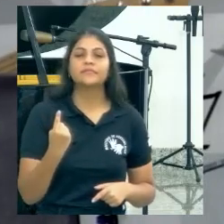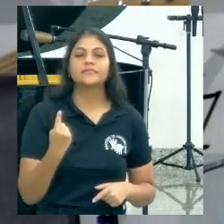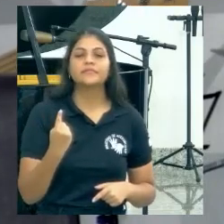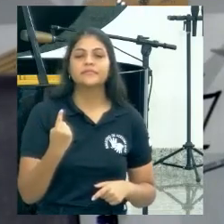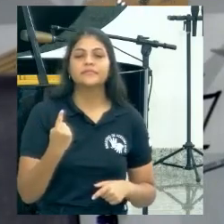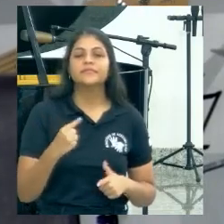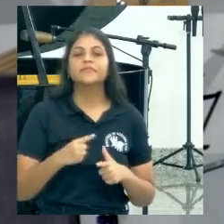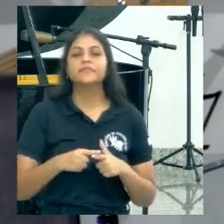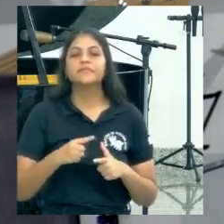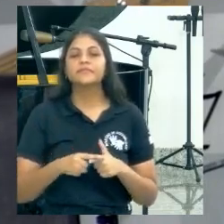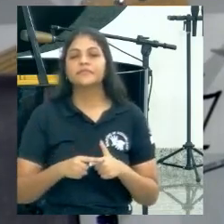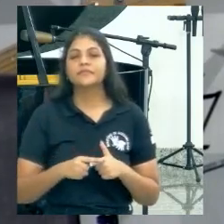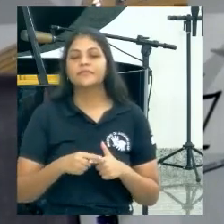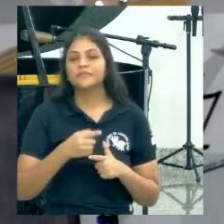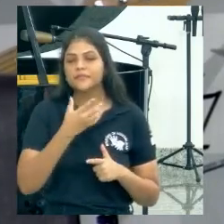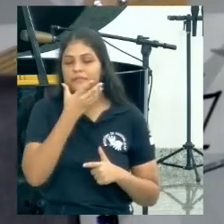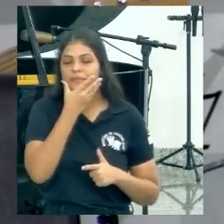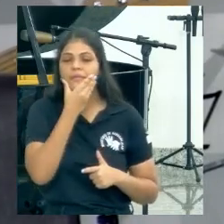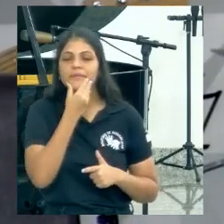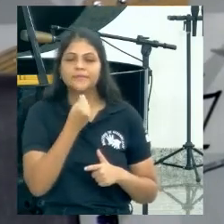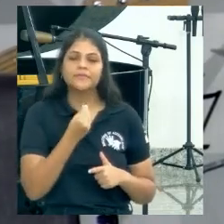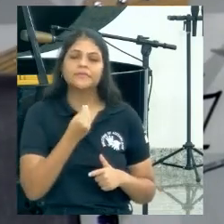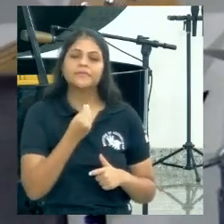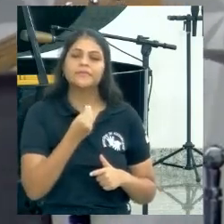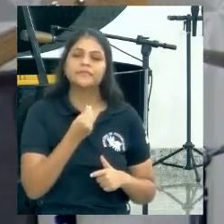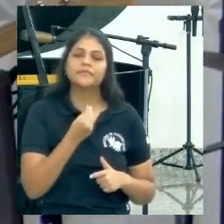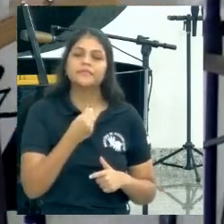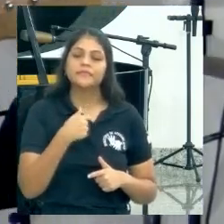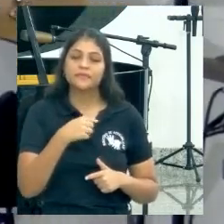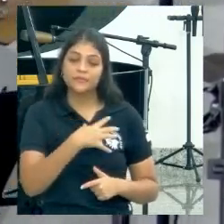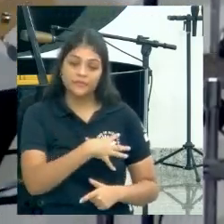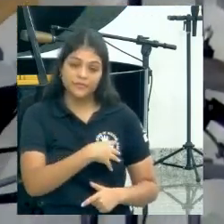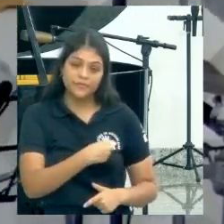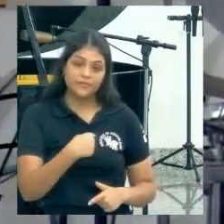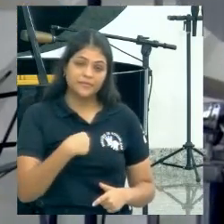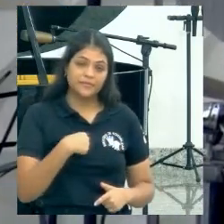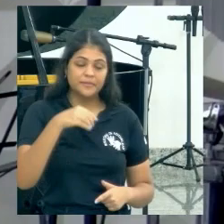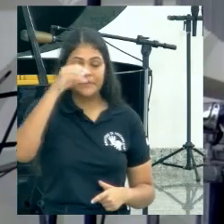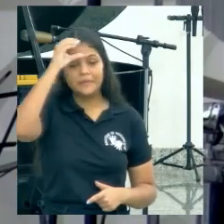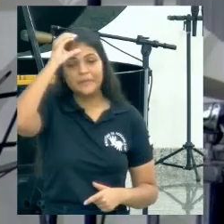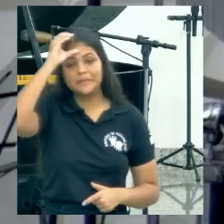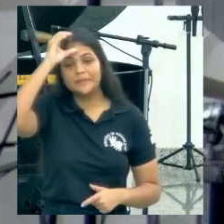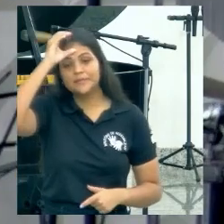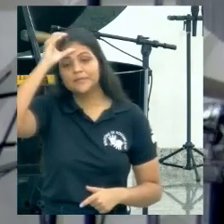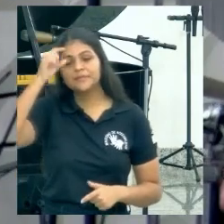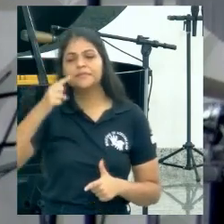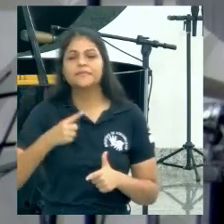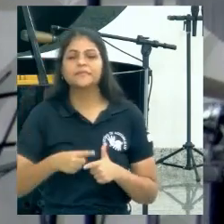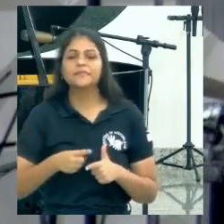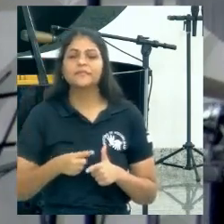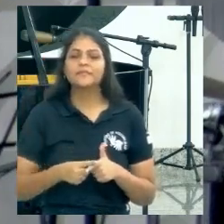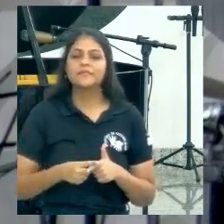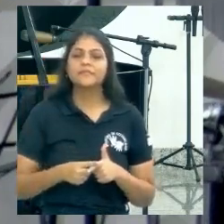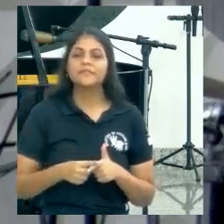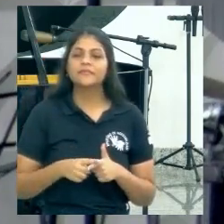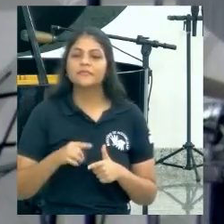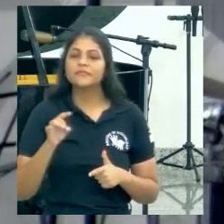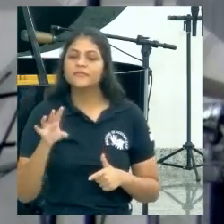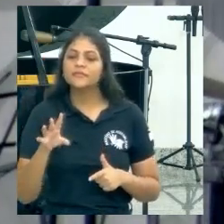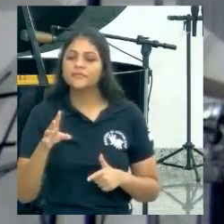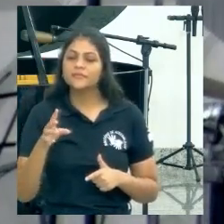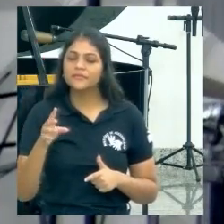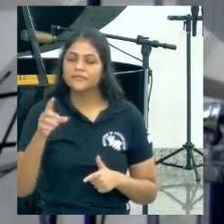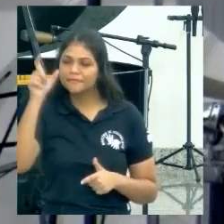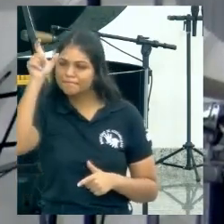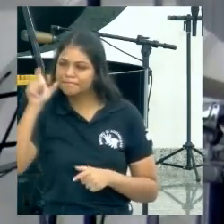de suas amigas? Por que os filhos da minha tia? Por que os outros? Sempre os outros? Por que sempre